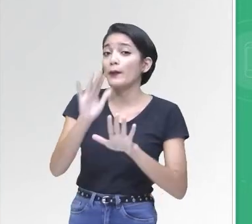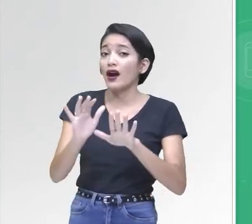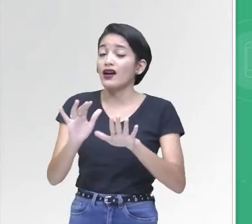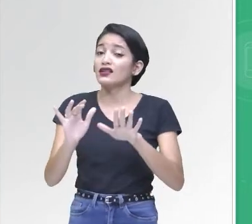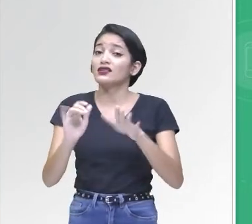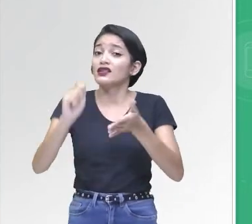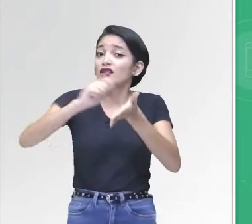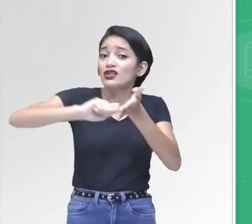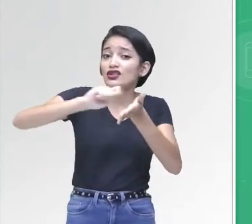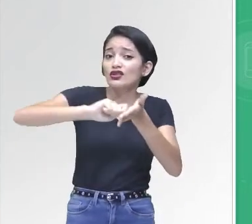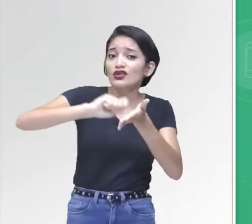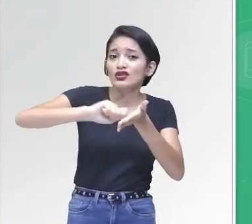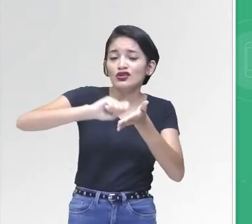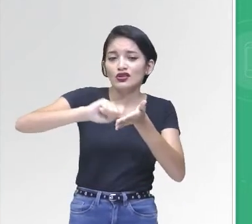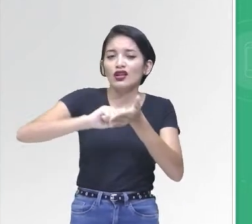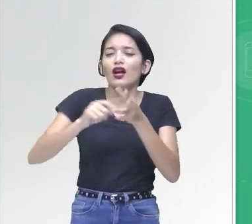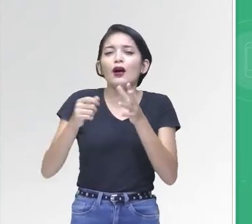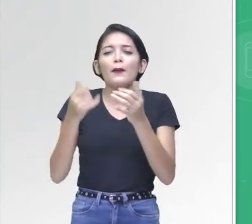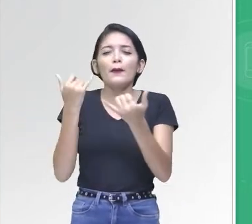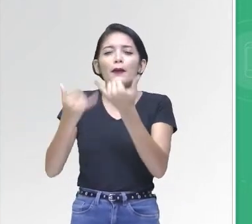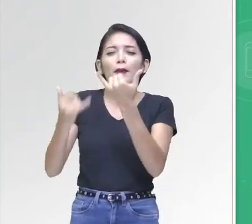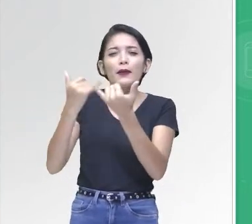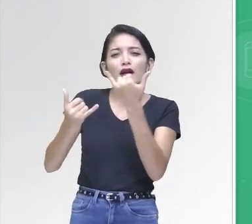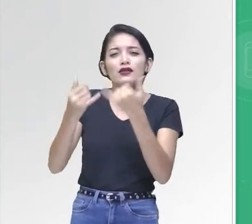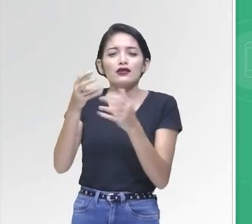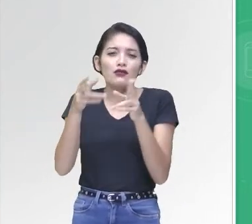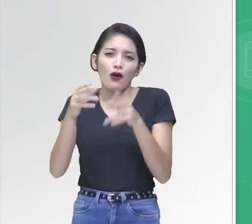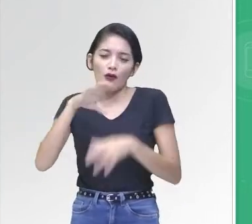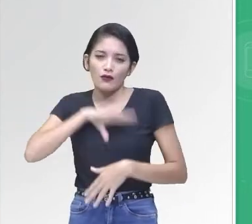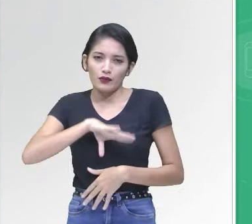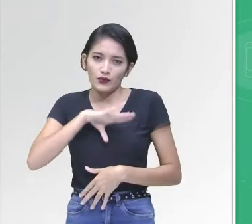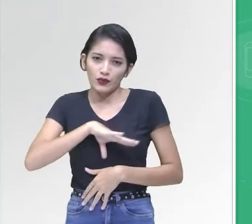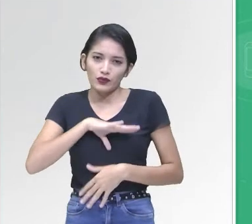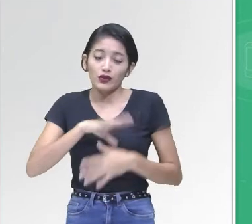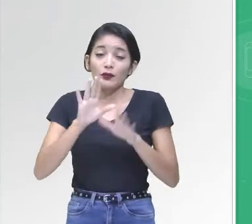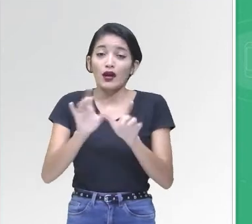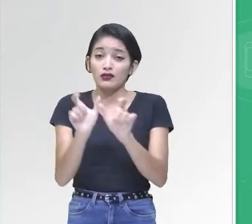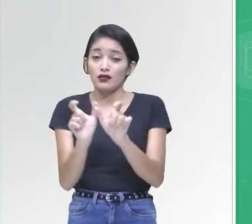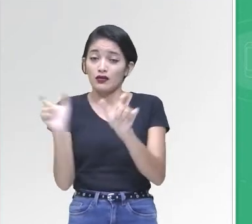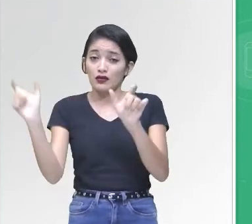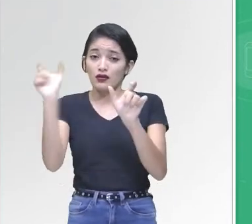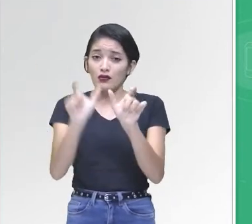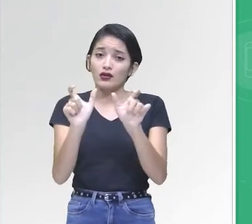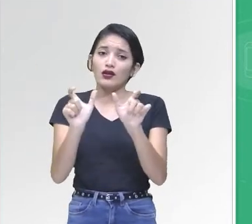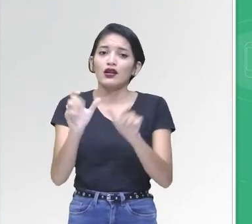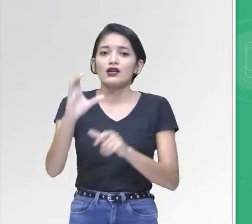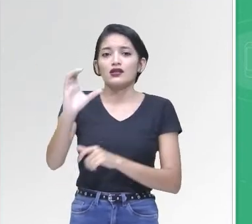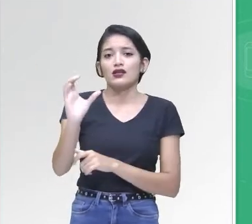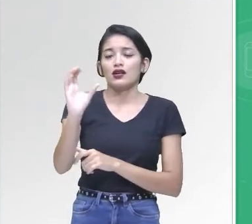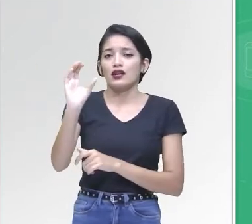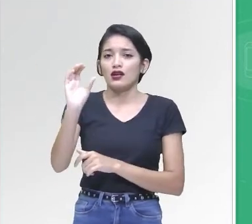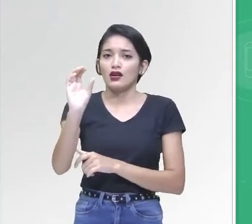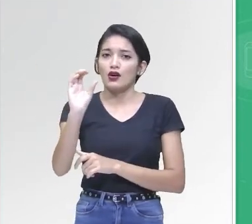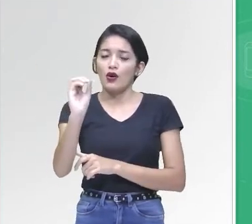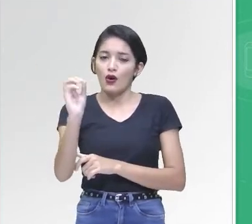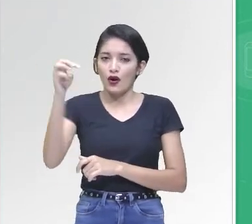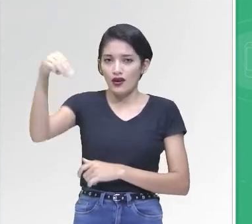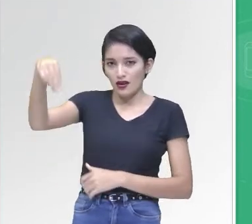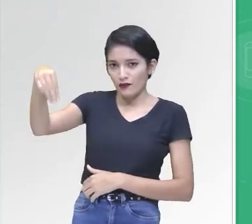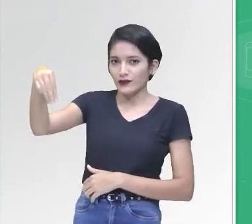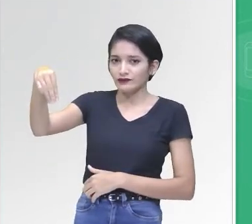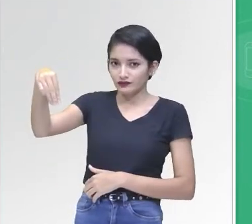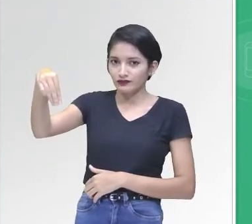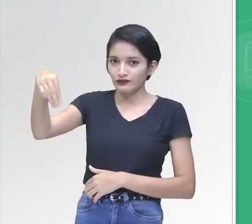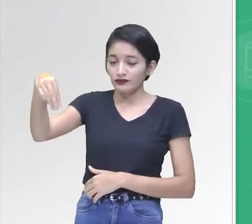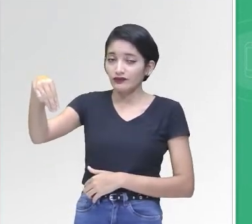e fala-se quase da mesma forma que o português. Qual é a raiz dele? C-O-M. A terminação dele